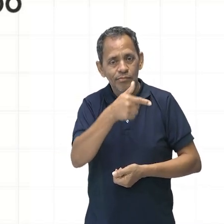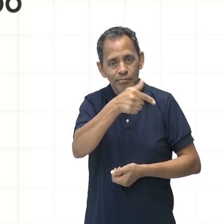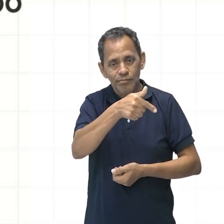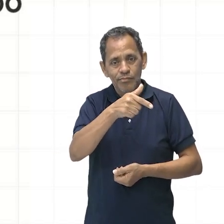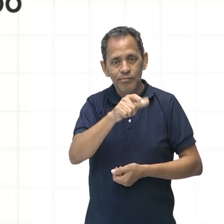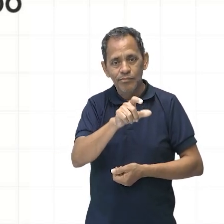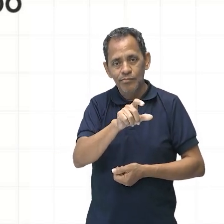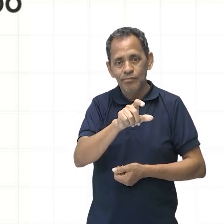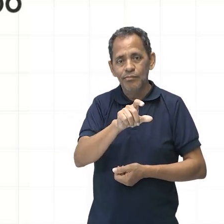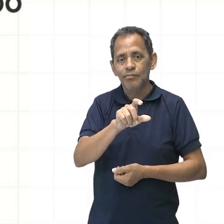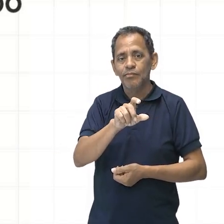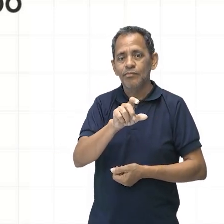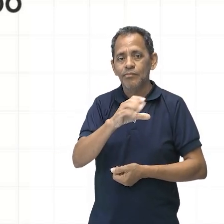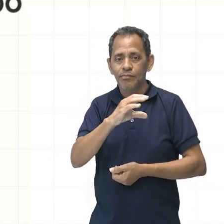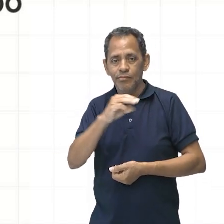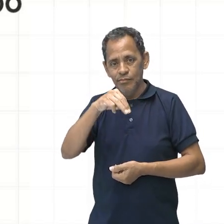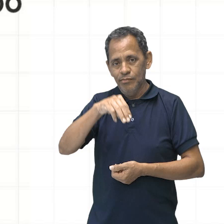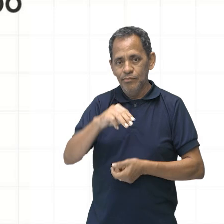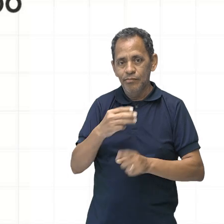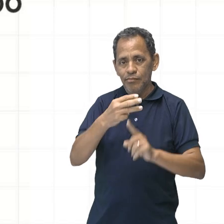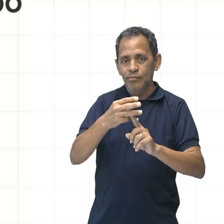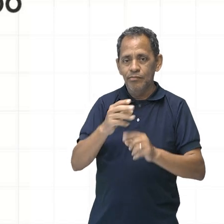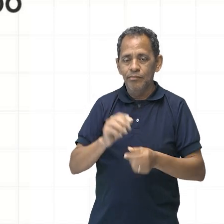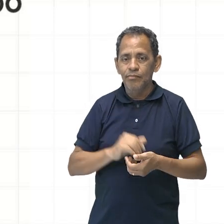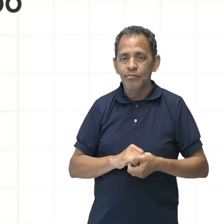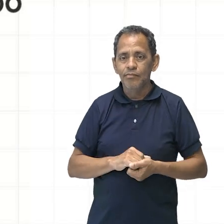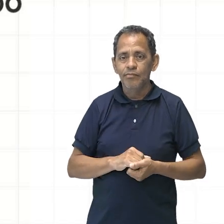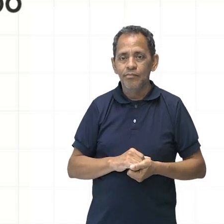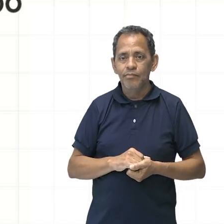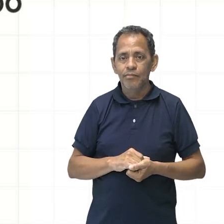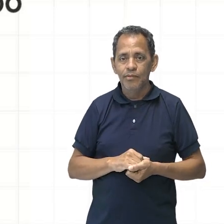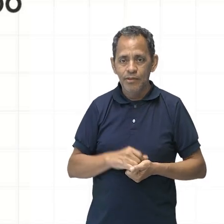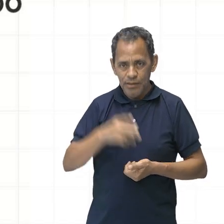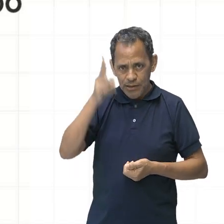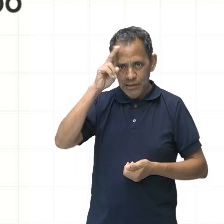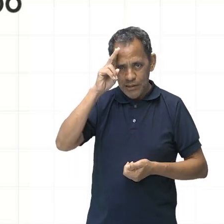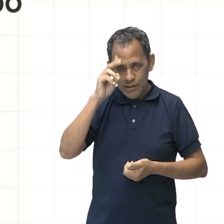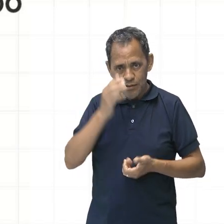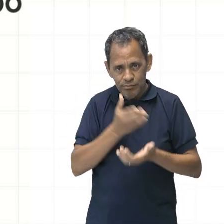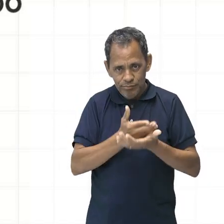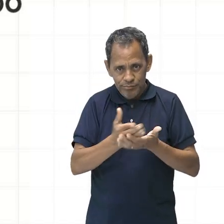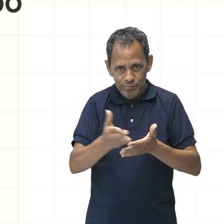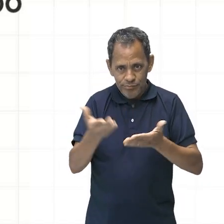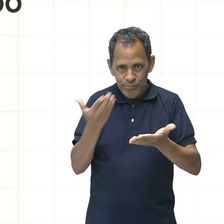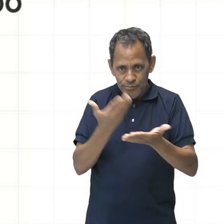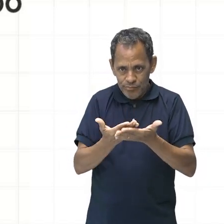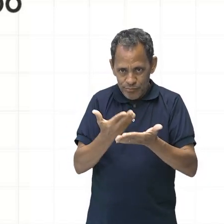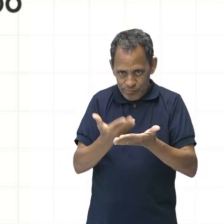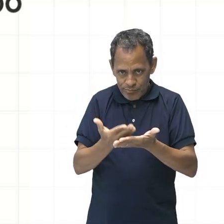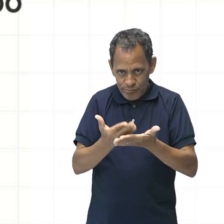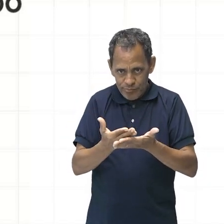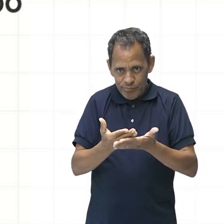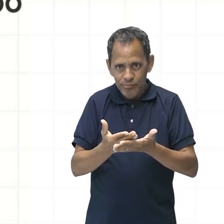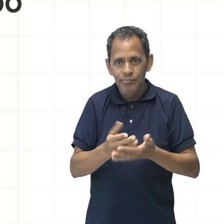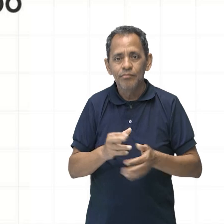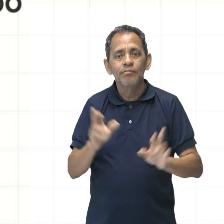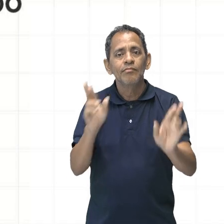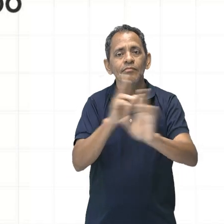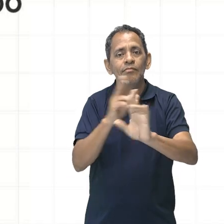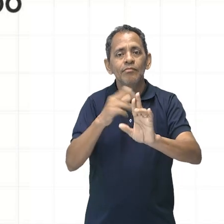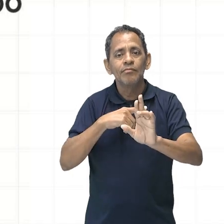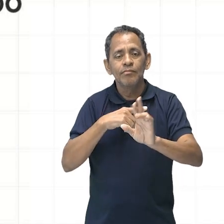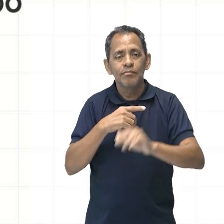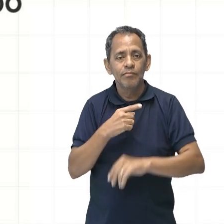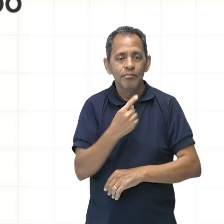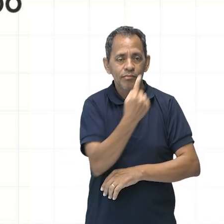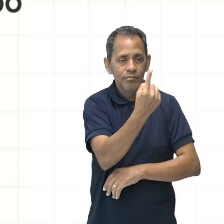576,7 centímetros cúbicos. E aí, lá no início dessa aula, nós fizemos a seguinte relação, que 1